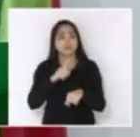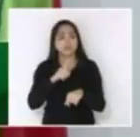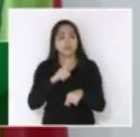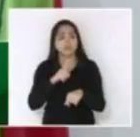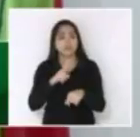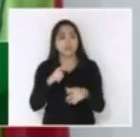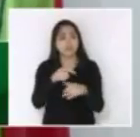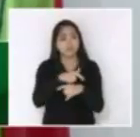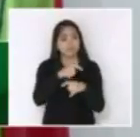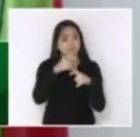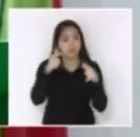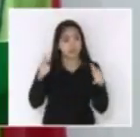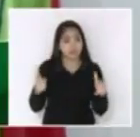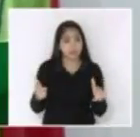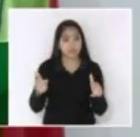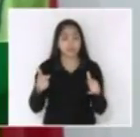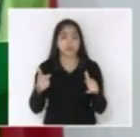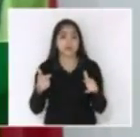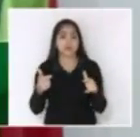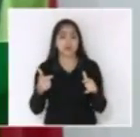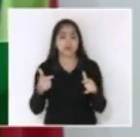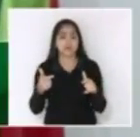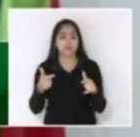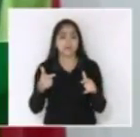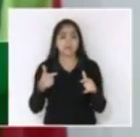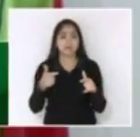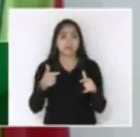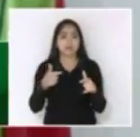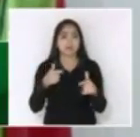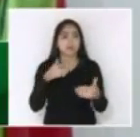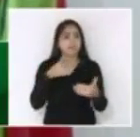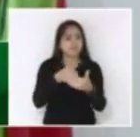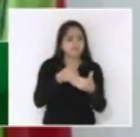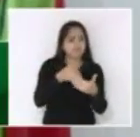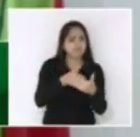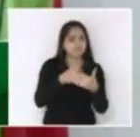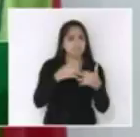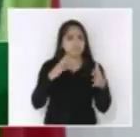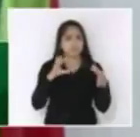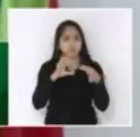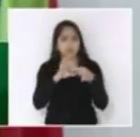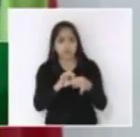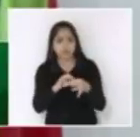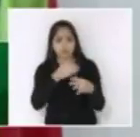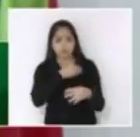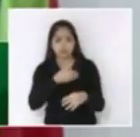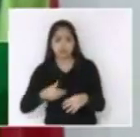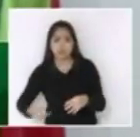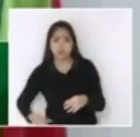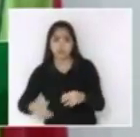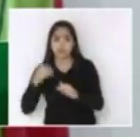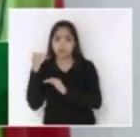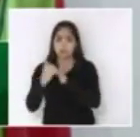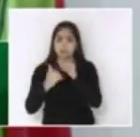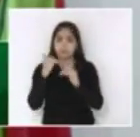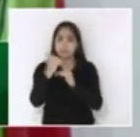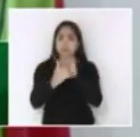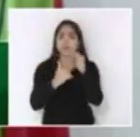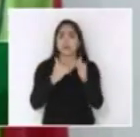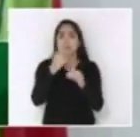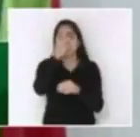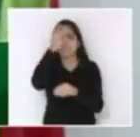ampliar a coalizão para juntar forças, governos progressistas, pessoas comprometidas